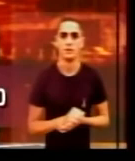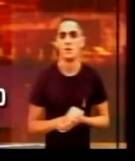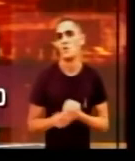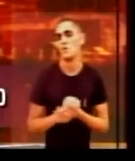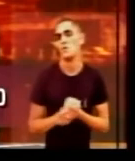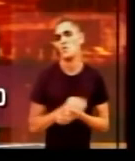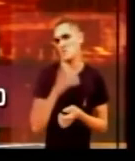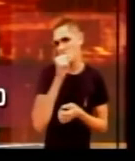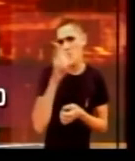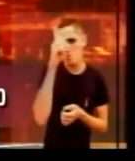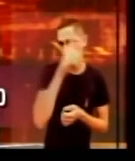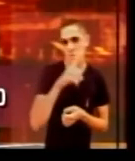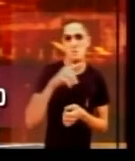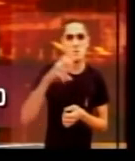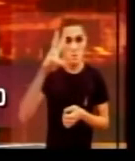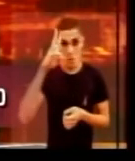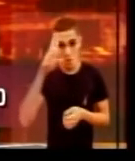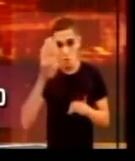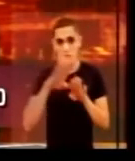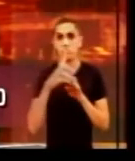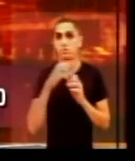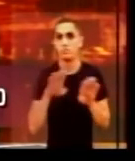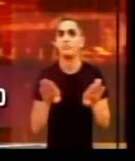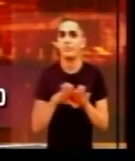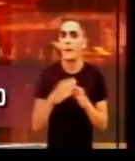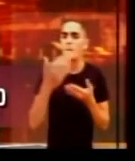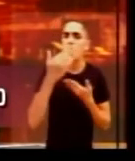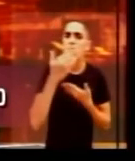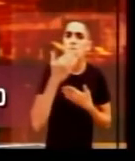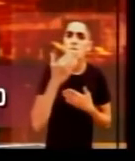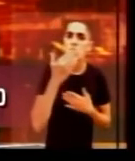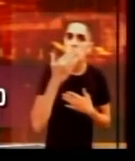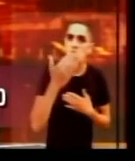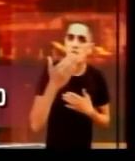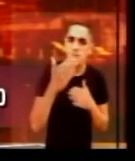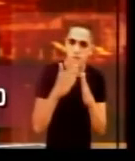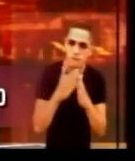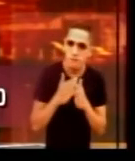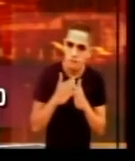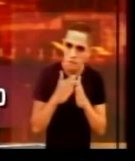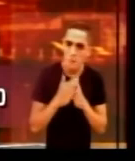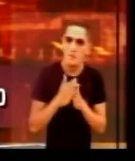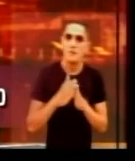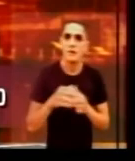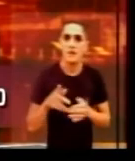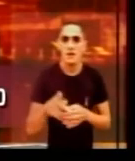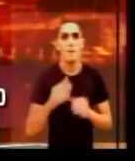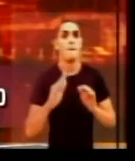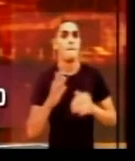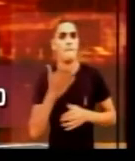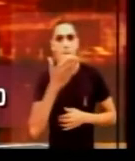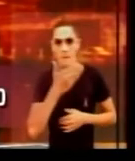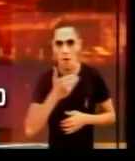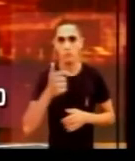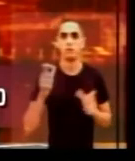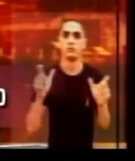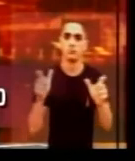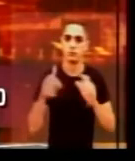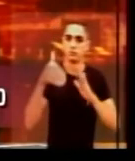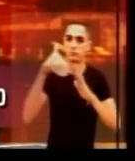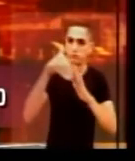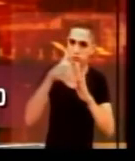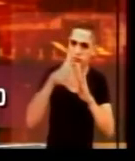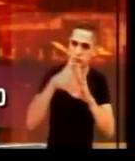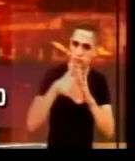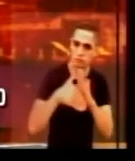feriado prolongado, eu peço encarecidamente, nós temos melhorado, nós temos caído, vamos